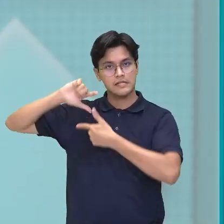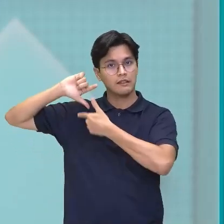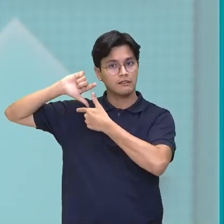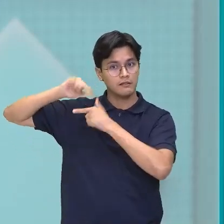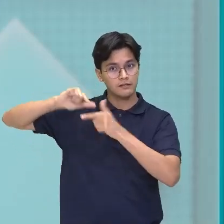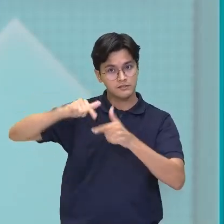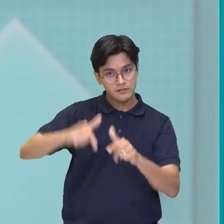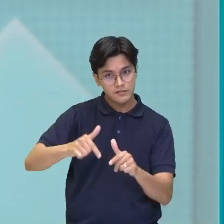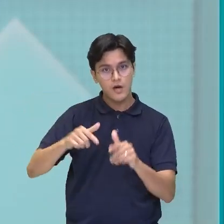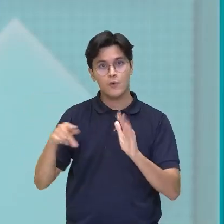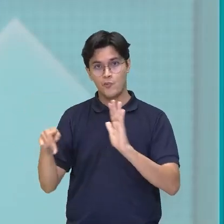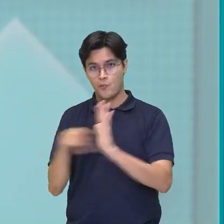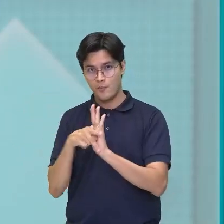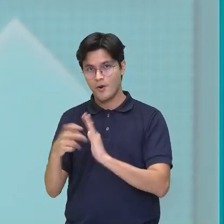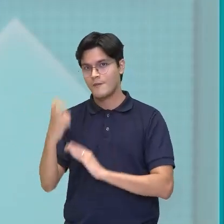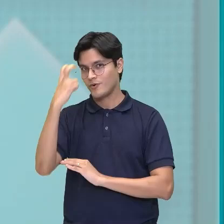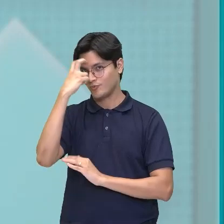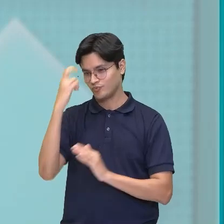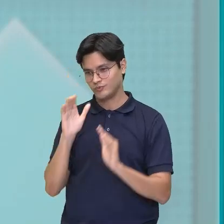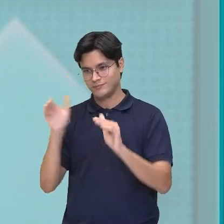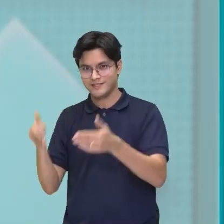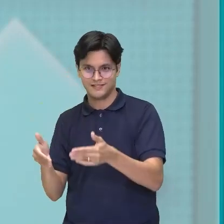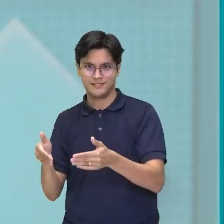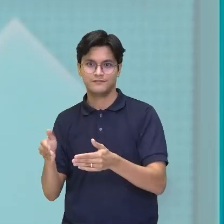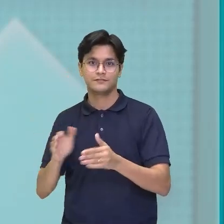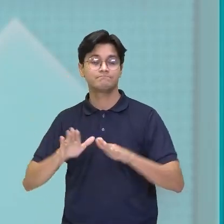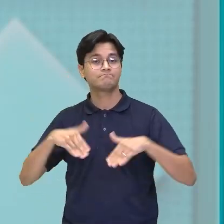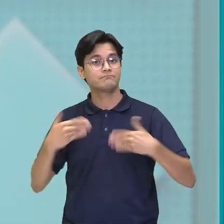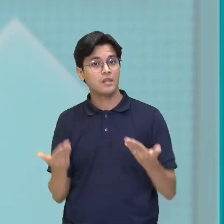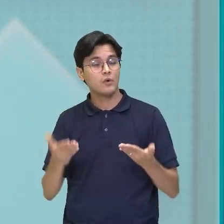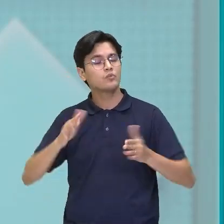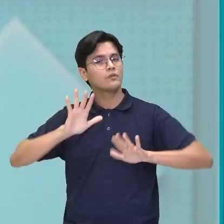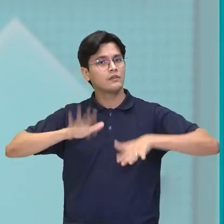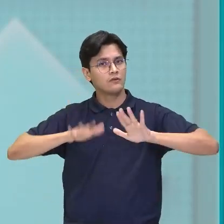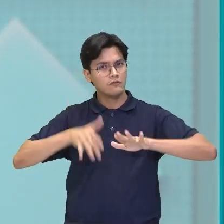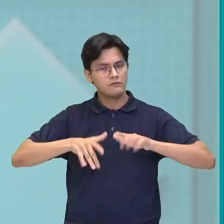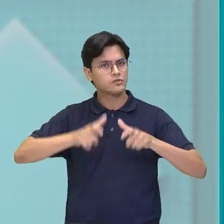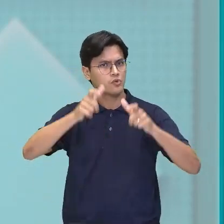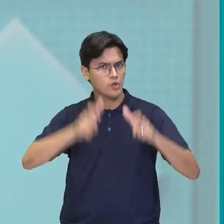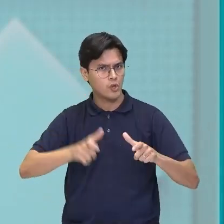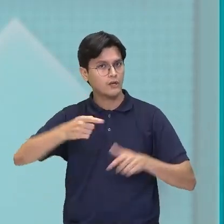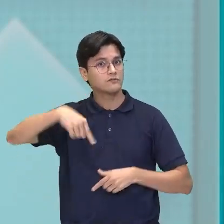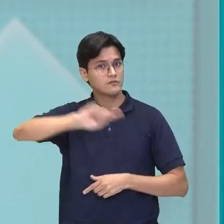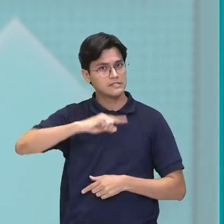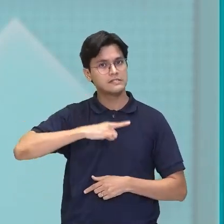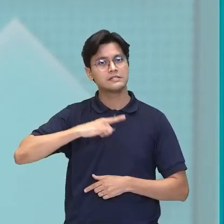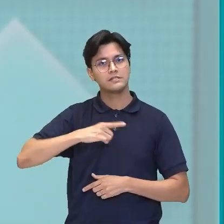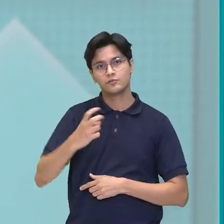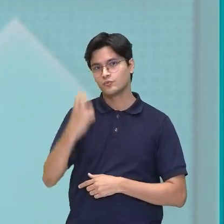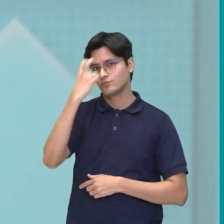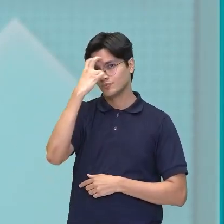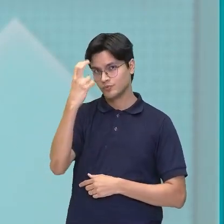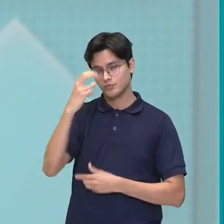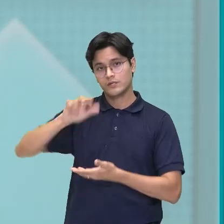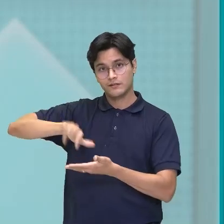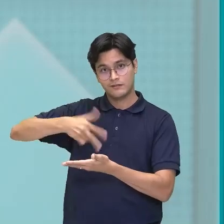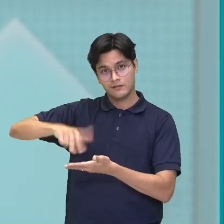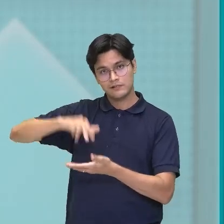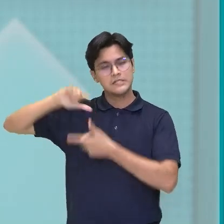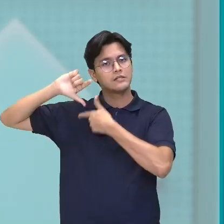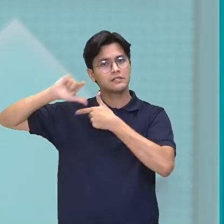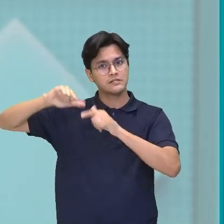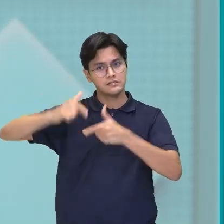daquela cultura. Então na localidade de vocês pode haver essa cultura, essas danças tradicionais que